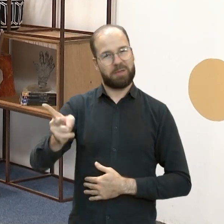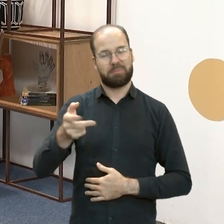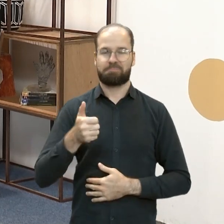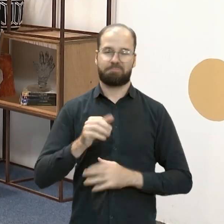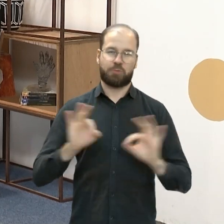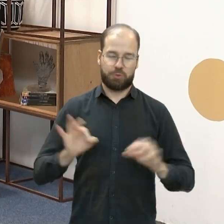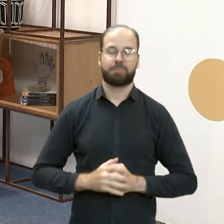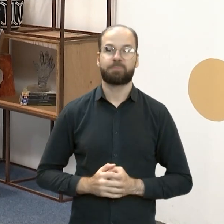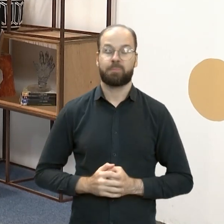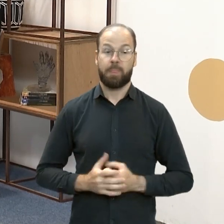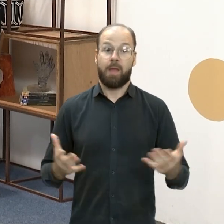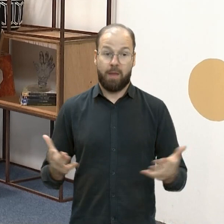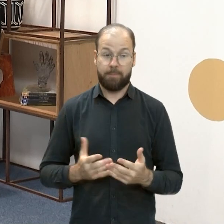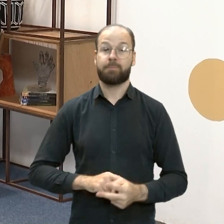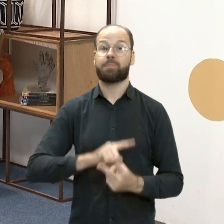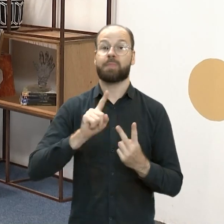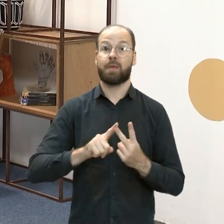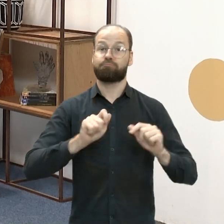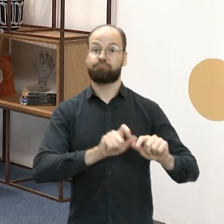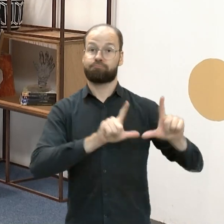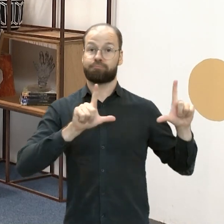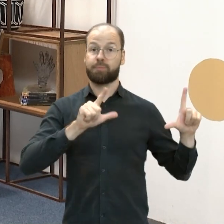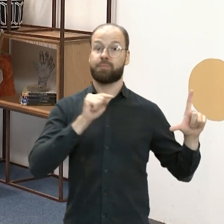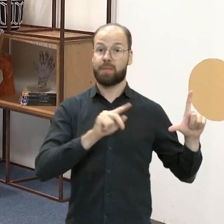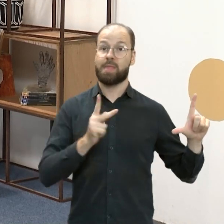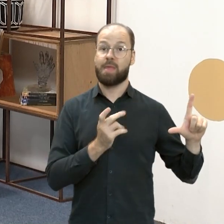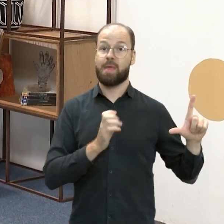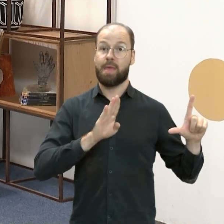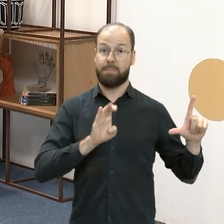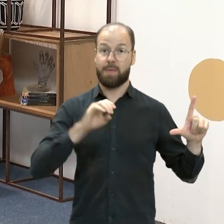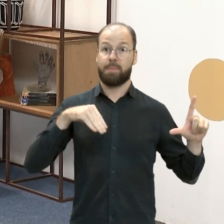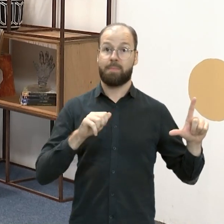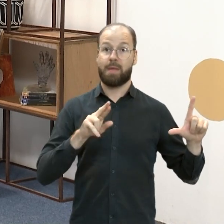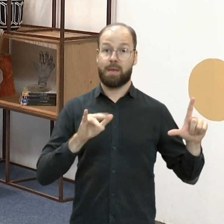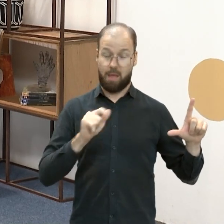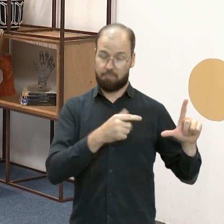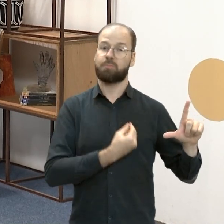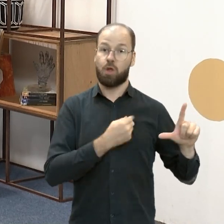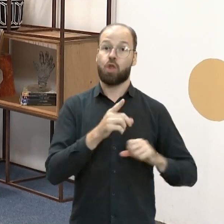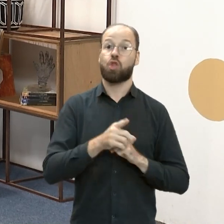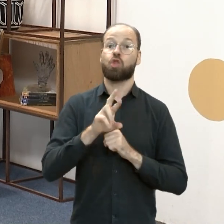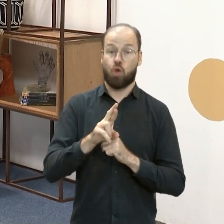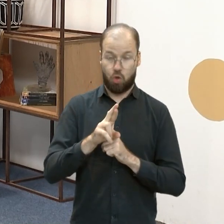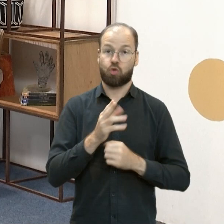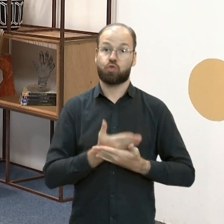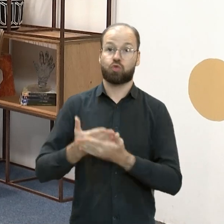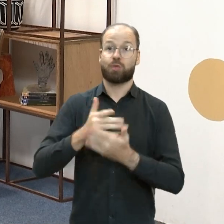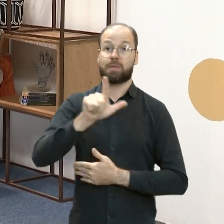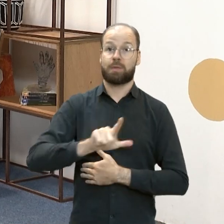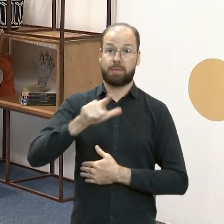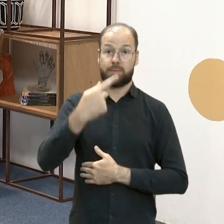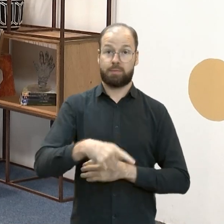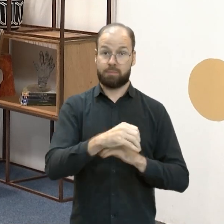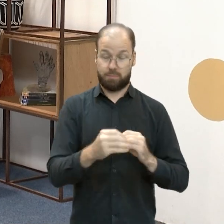com a Hebe Maria, de forma remota. Ela é doutora em Estudos Literários pela UFG e atualmente é professora na